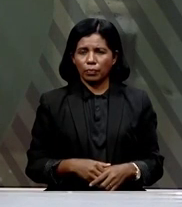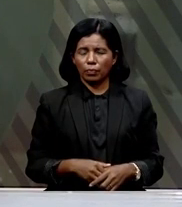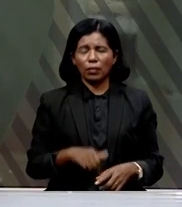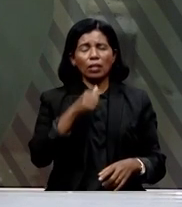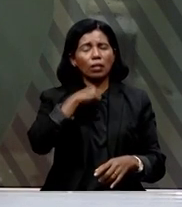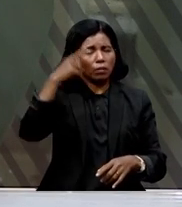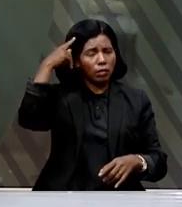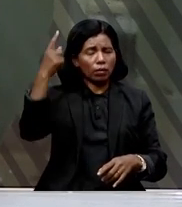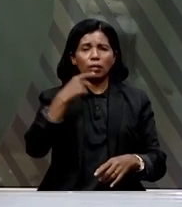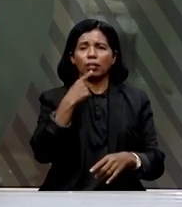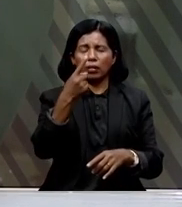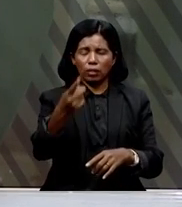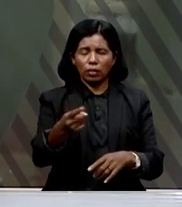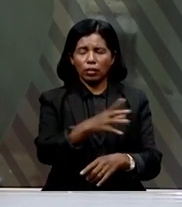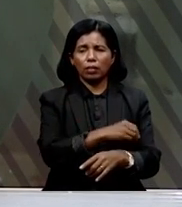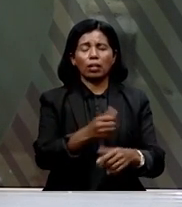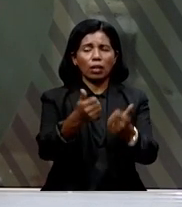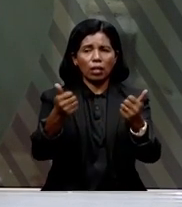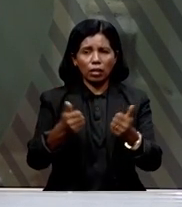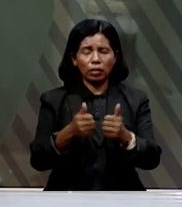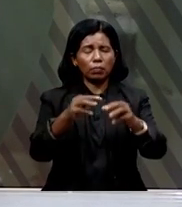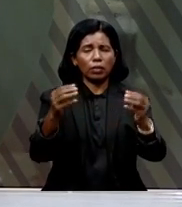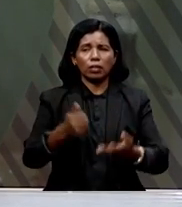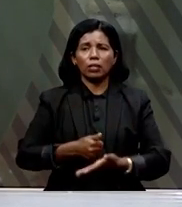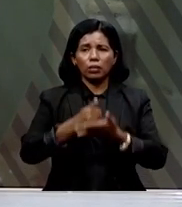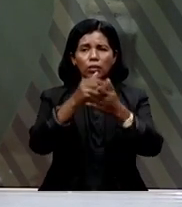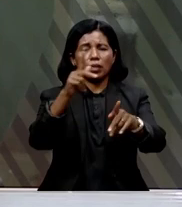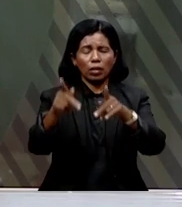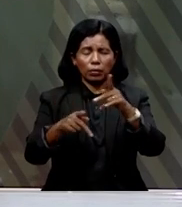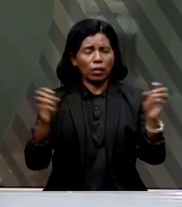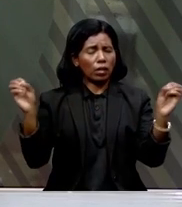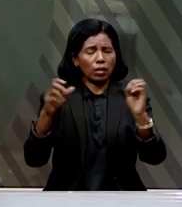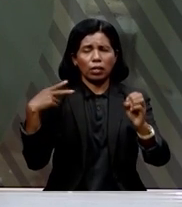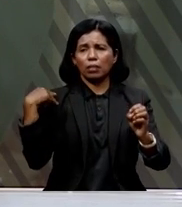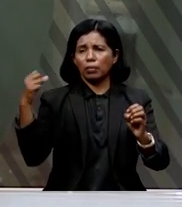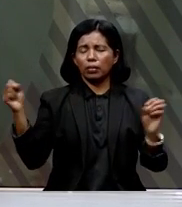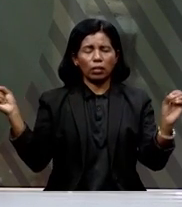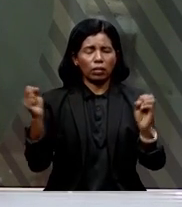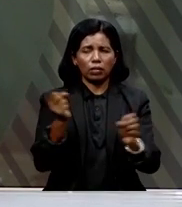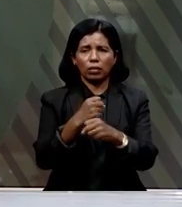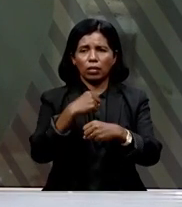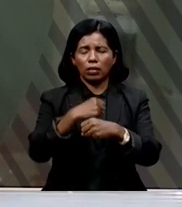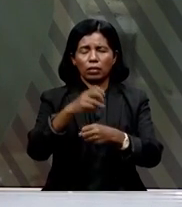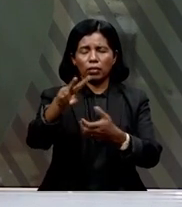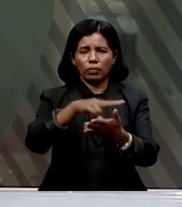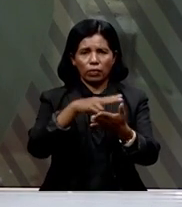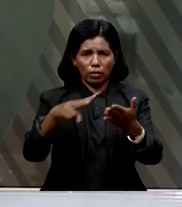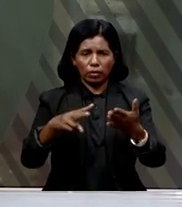Papa Francisco atenten artes marciais atu defende MNB laia kibit laos atu halo